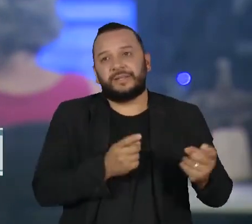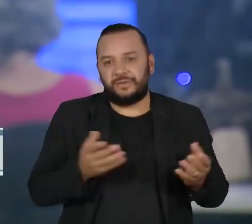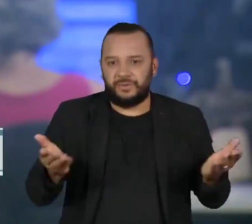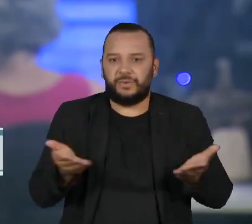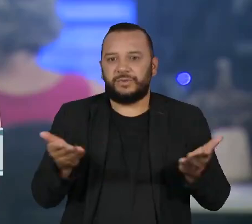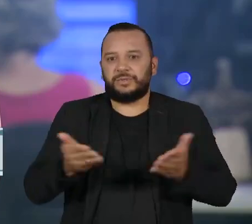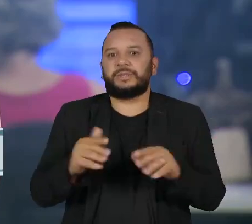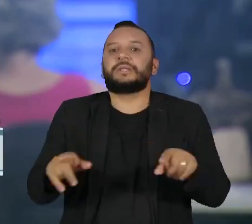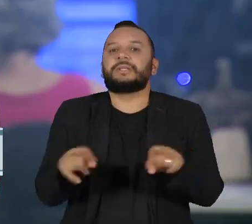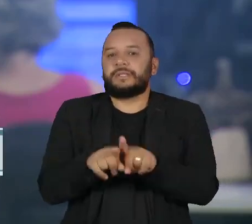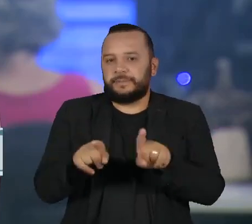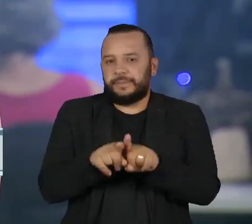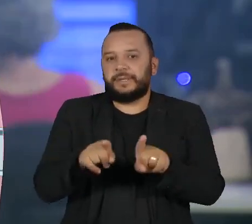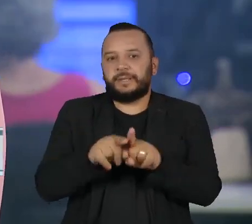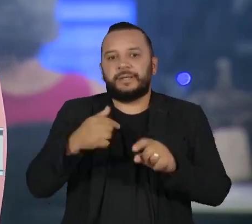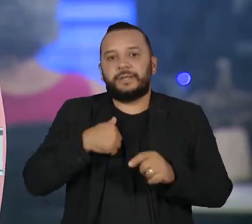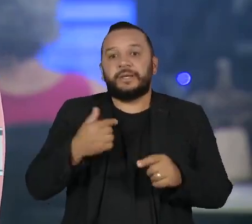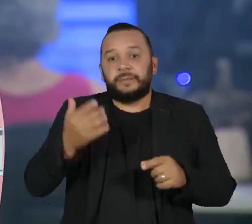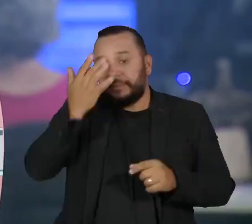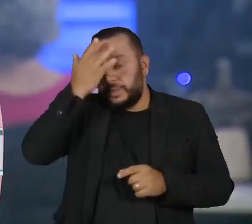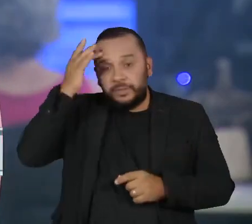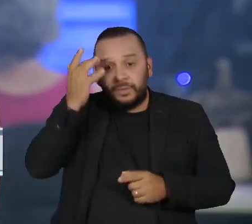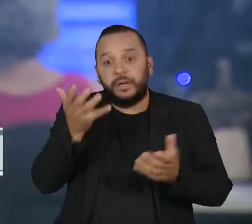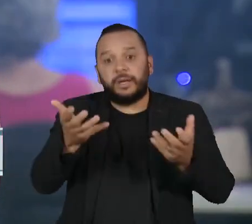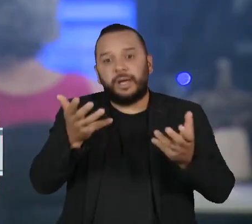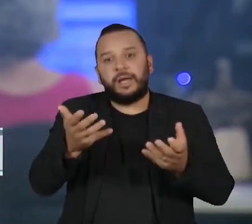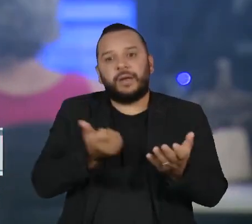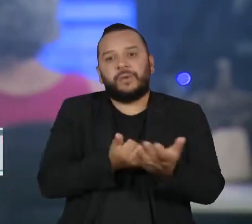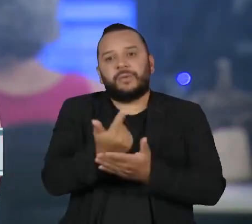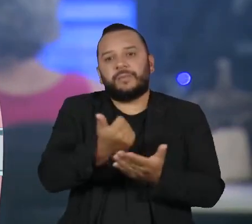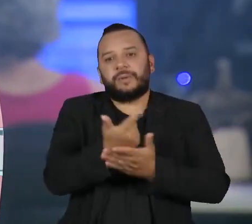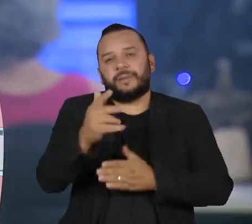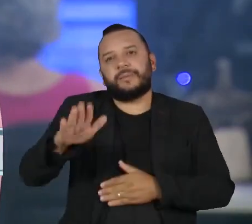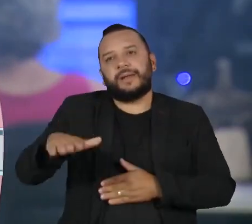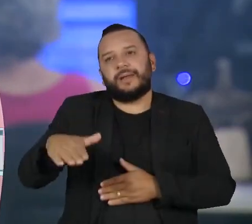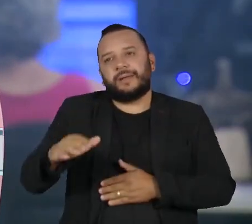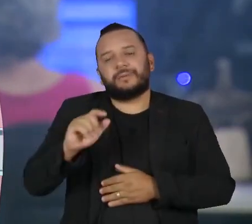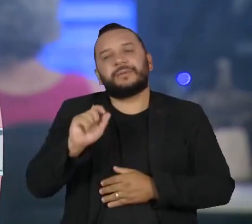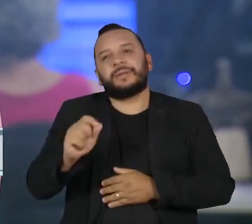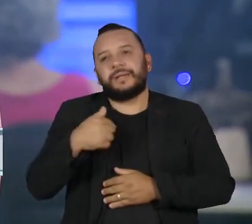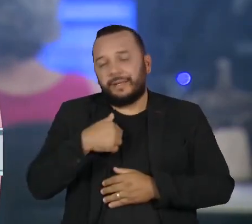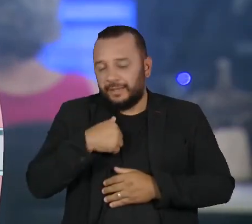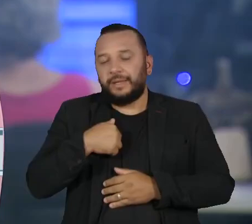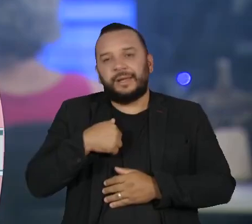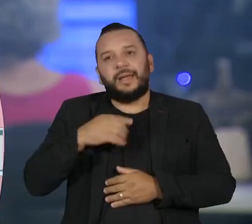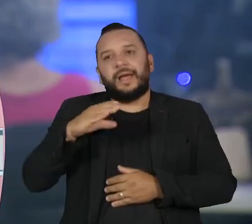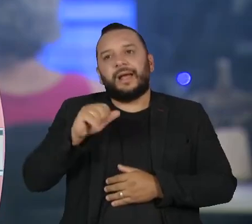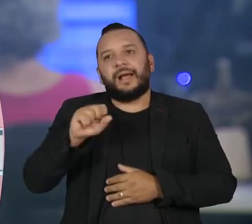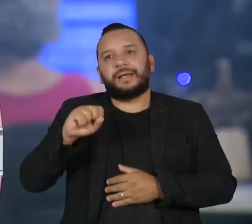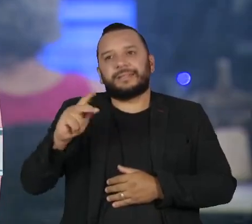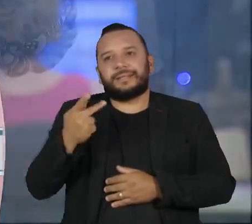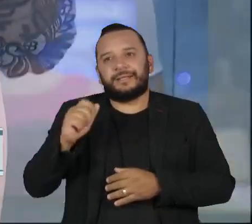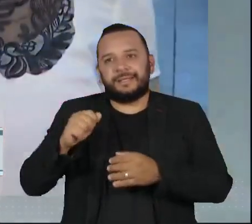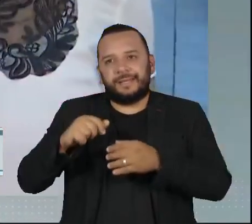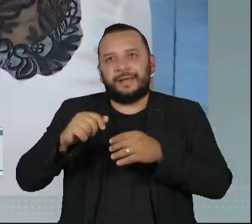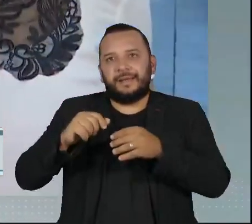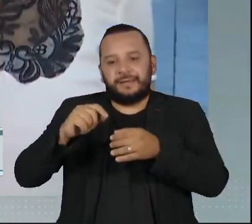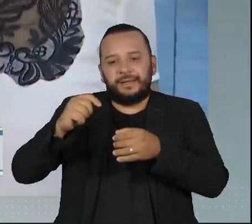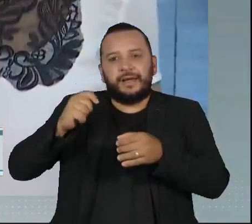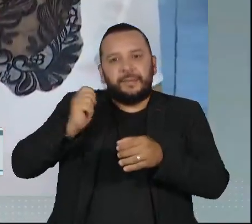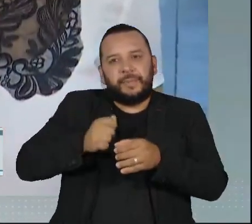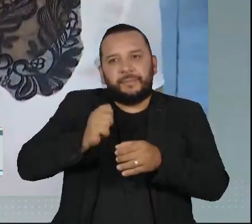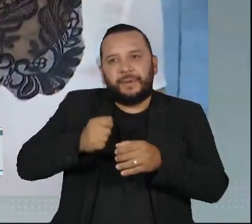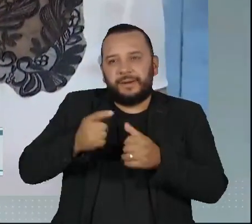onde o consumidor geralmente consegue preços melhores em itens como castanhas e bebidas. A repórter Laís Duarte está por